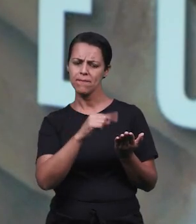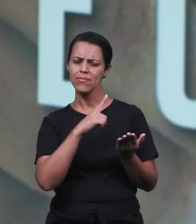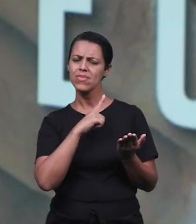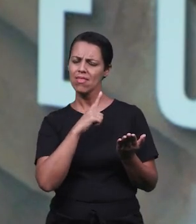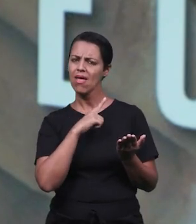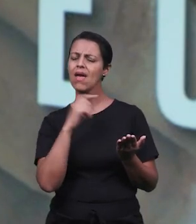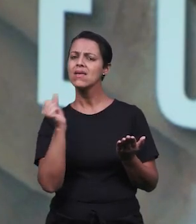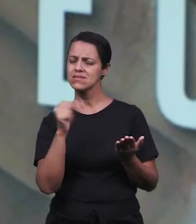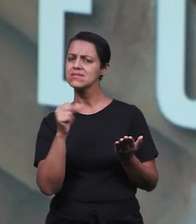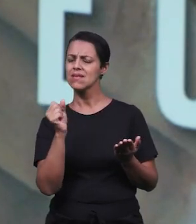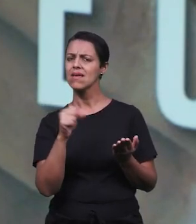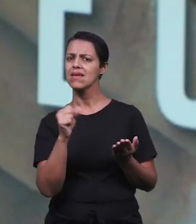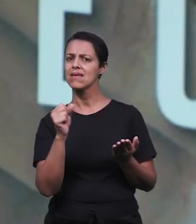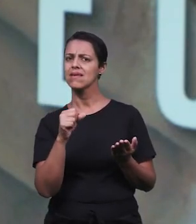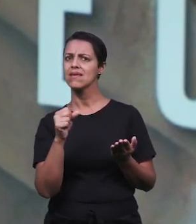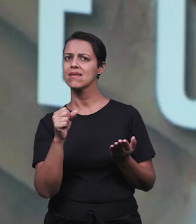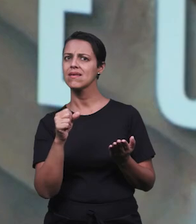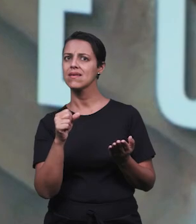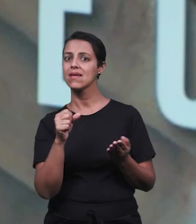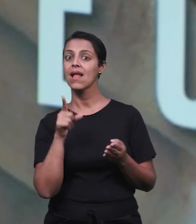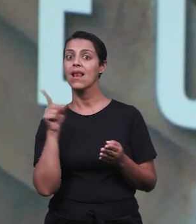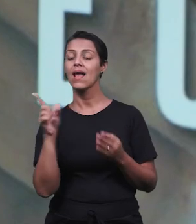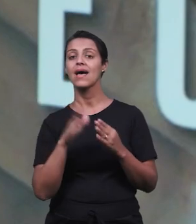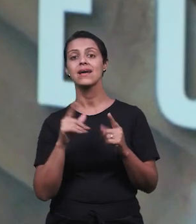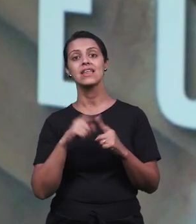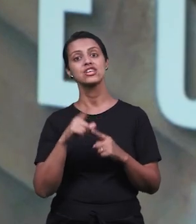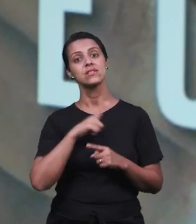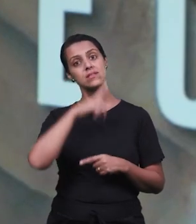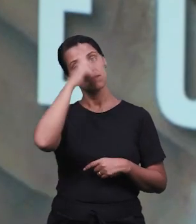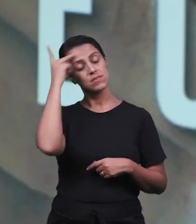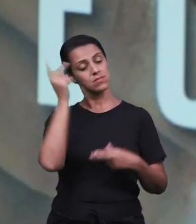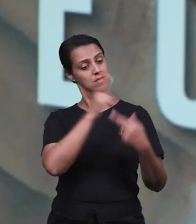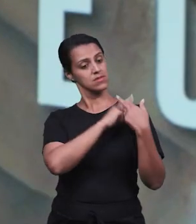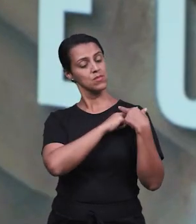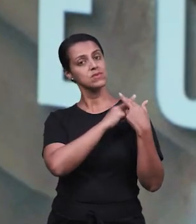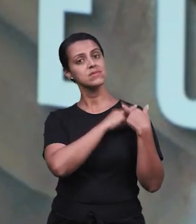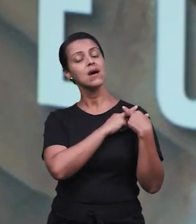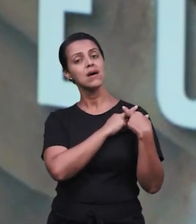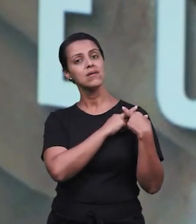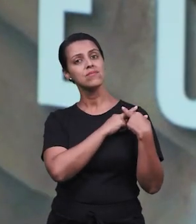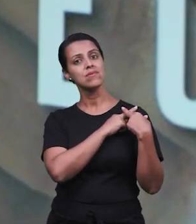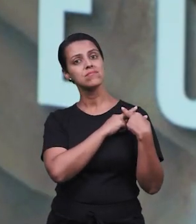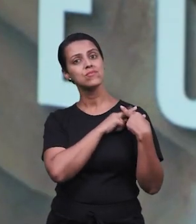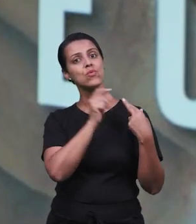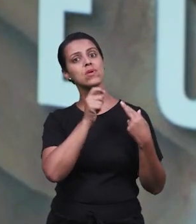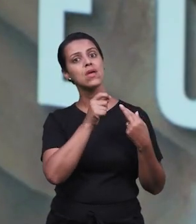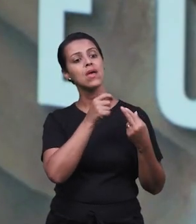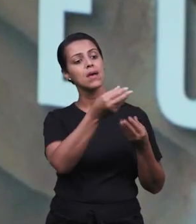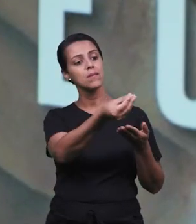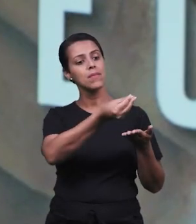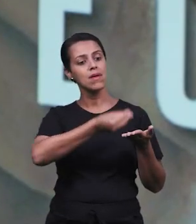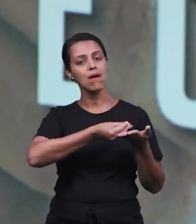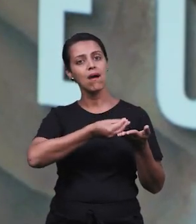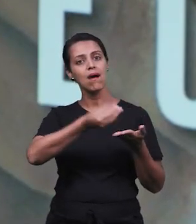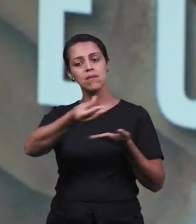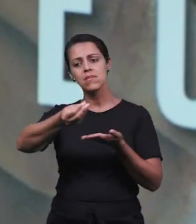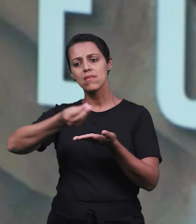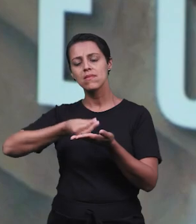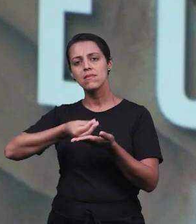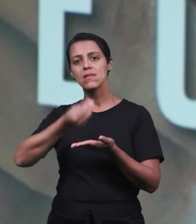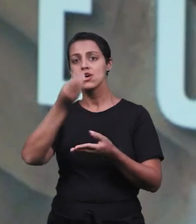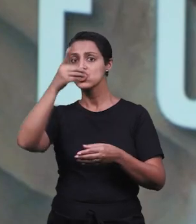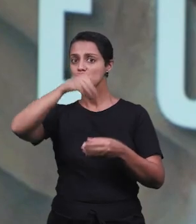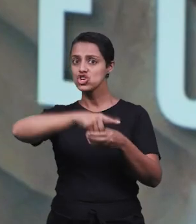tesoureiro na igreja que recolhe o dízimo daquele que voluntariamente quiser entregar. E